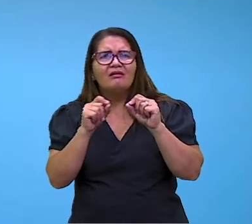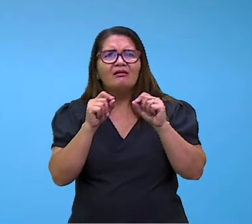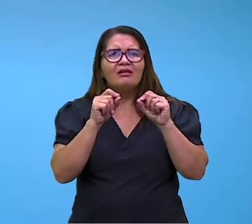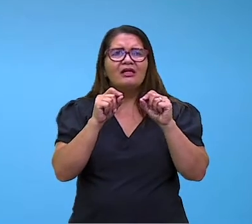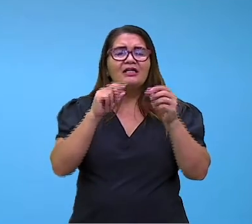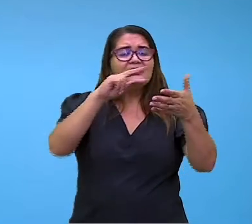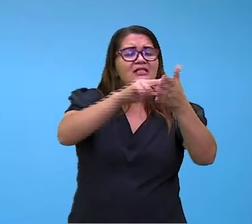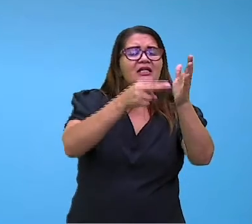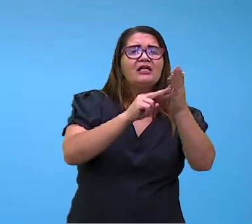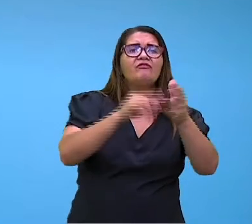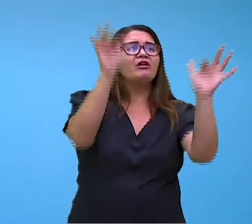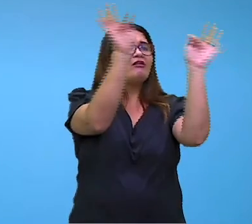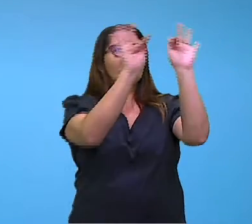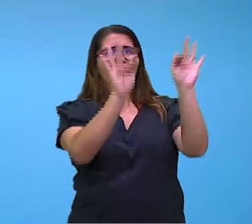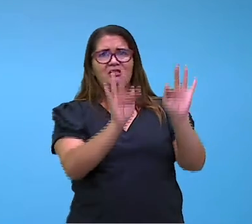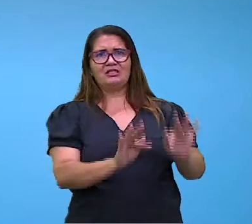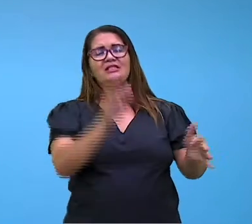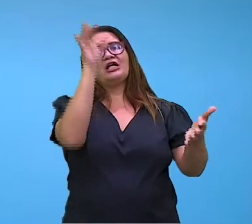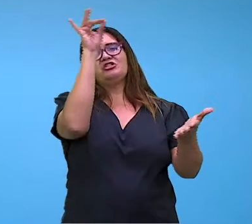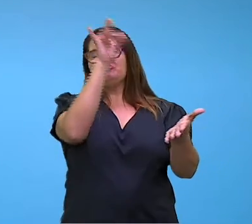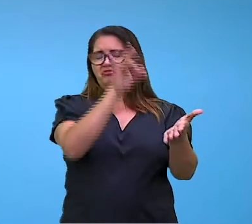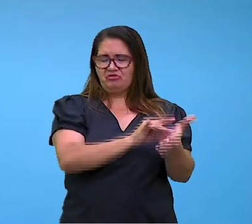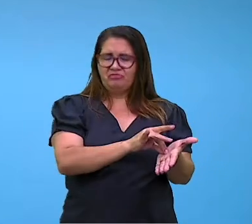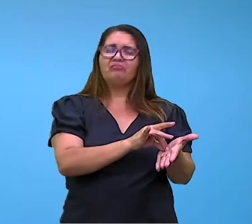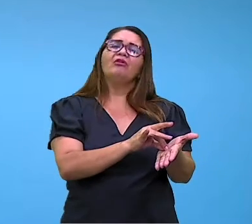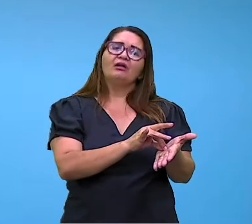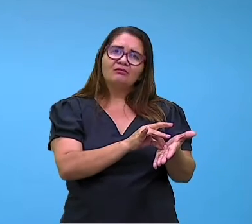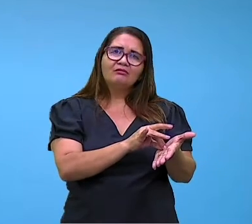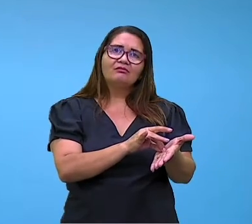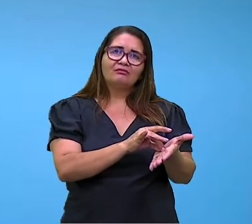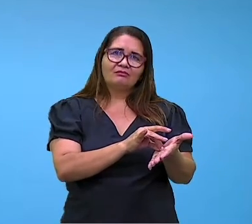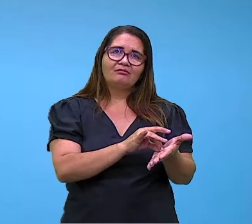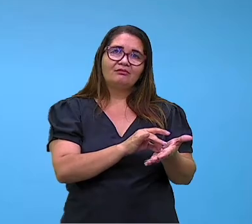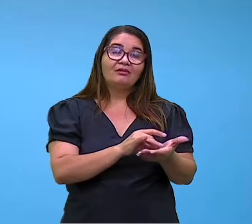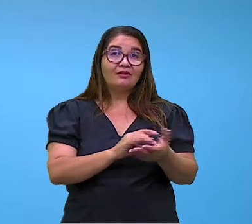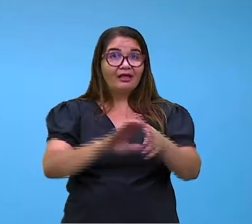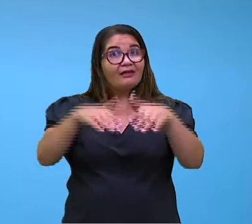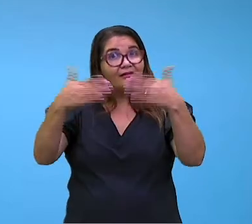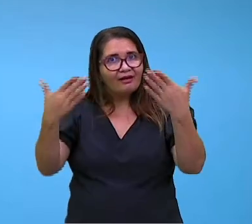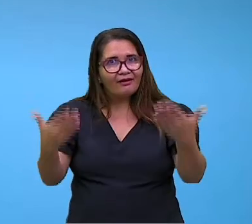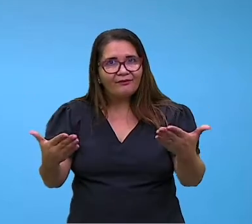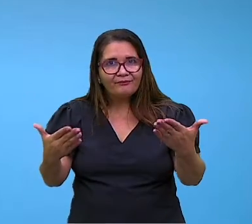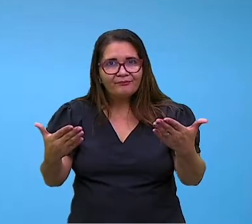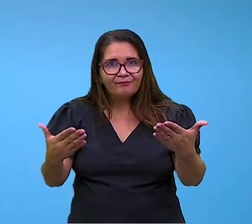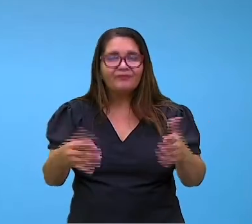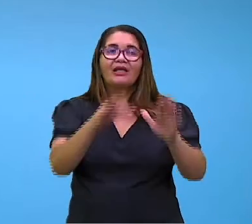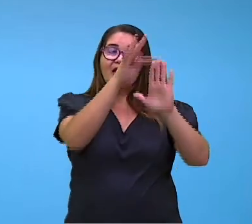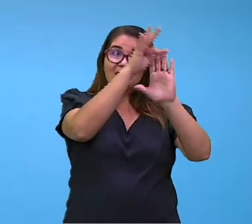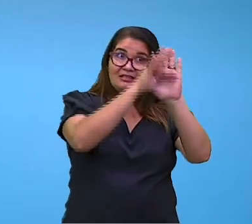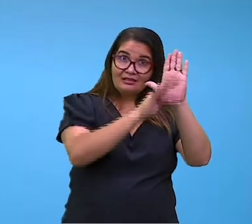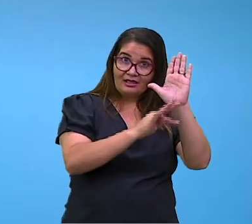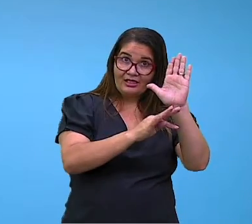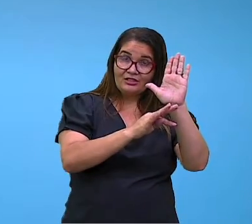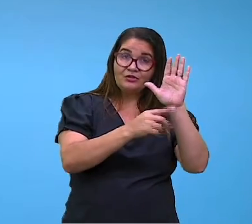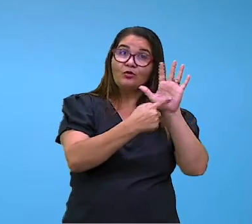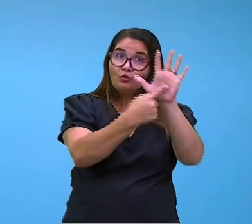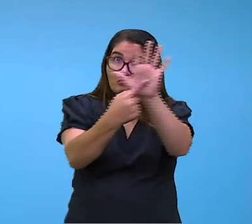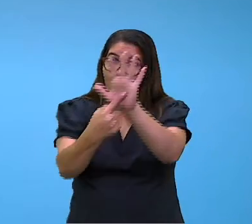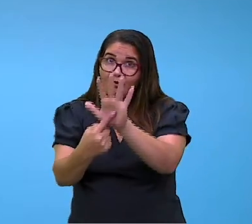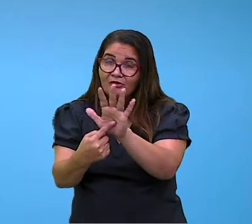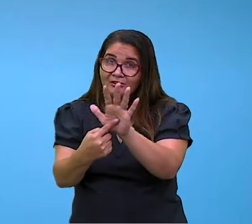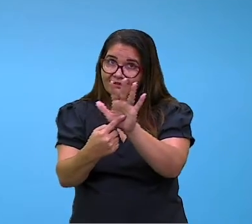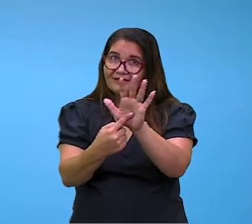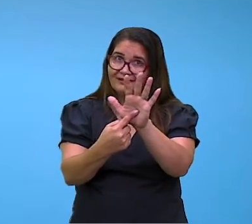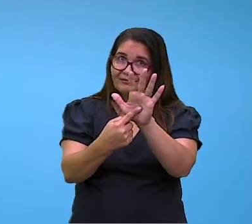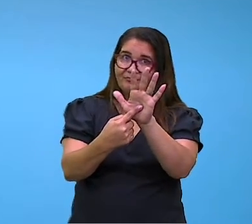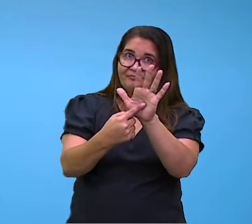Então, esse texto leva você a entender dessa forma. What does it mean? Ok?